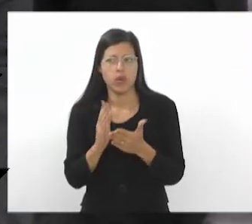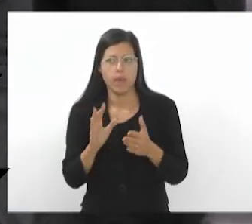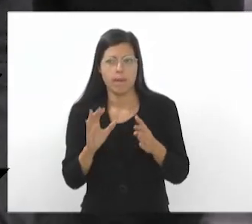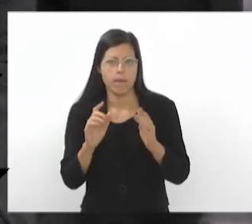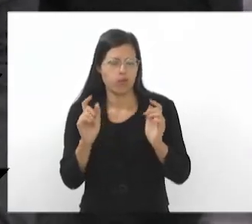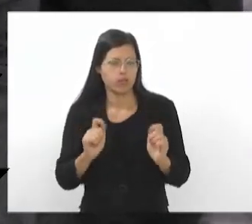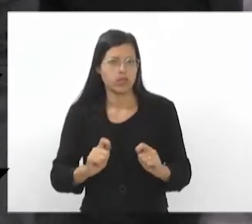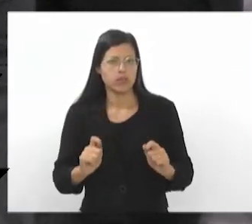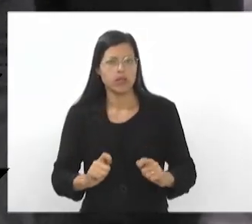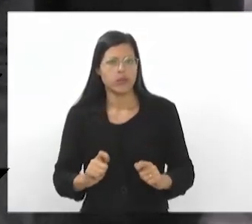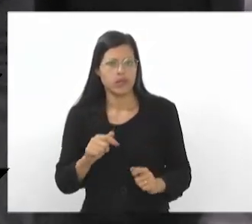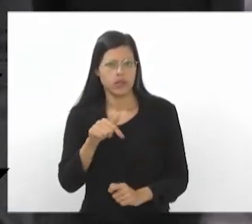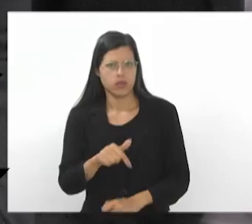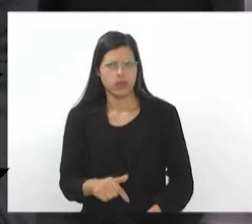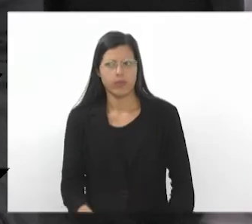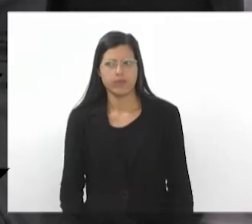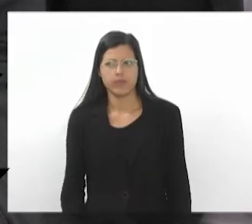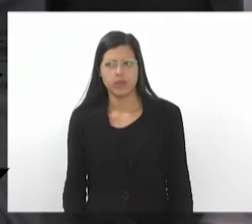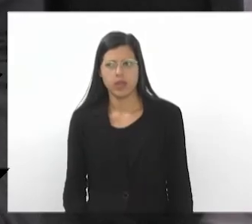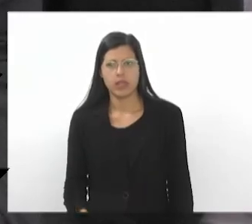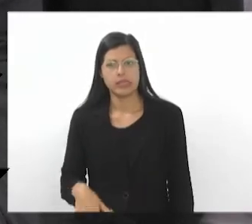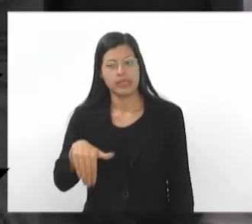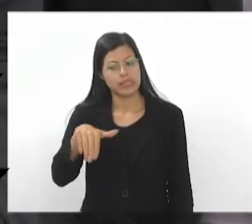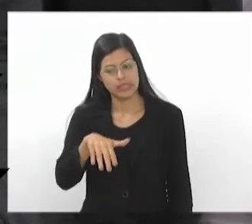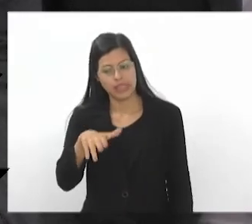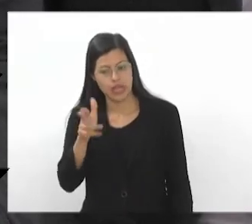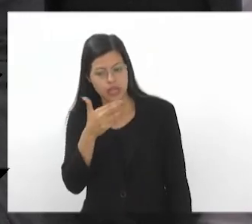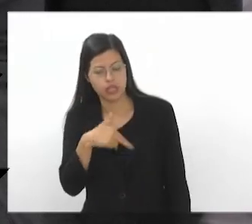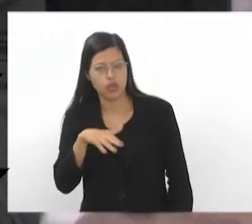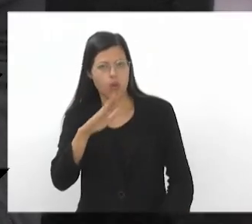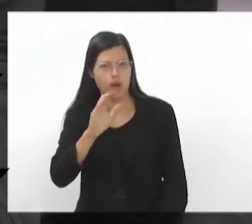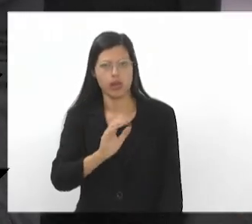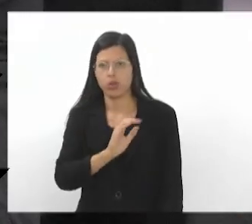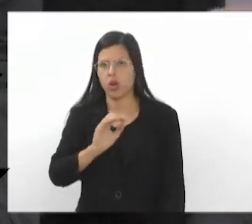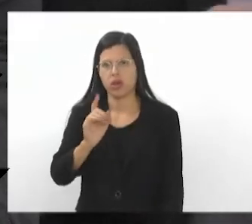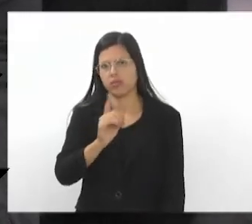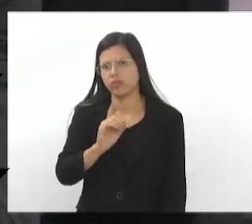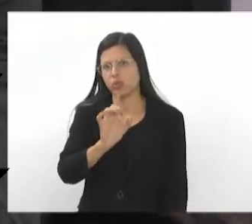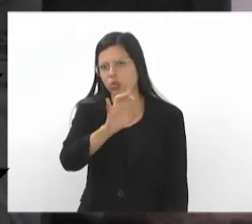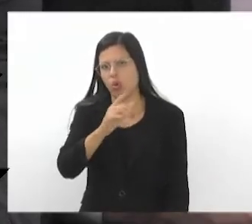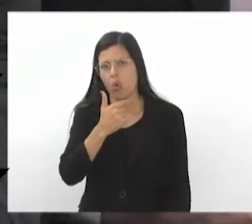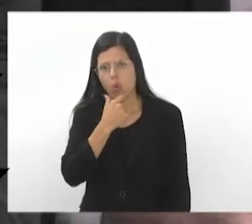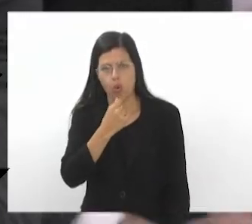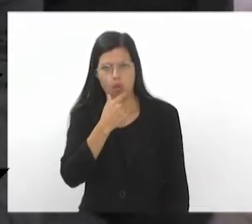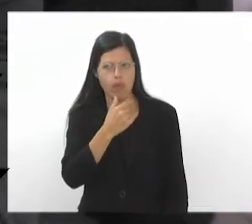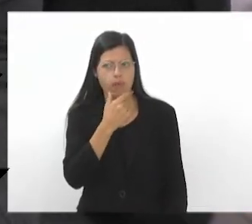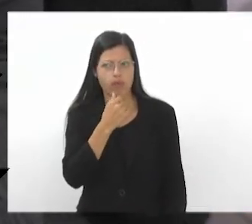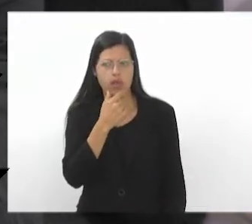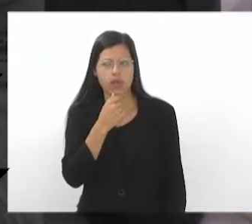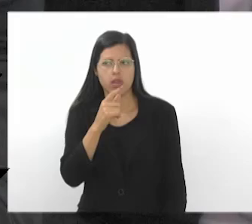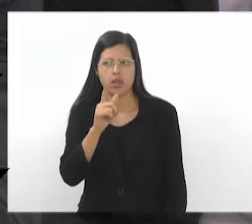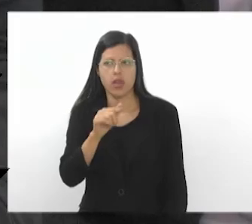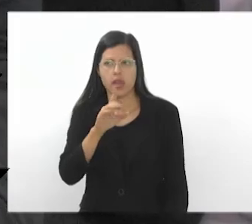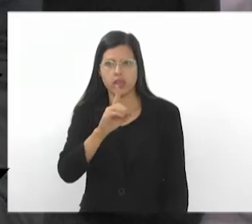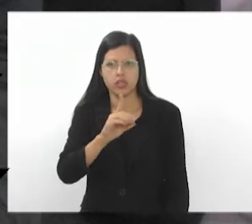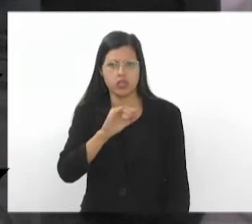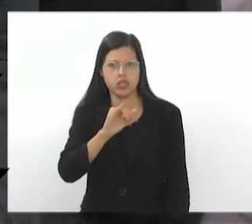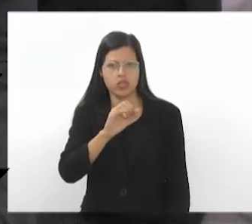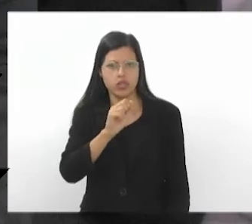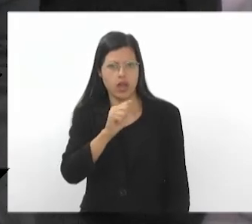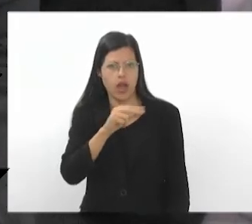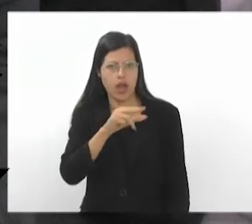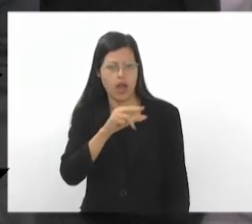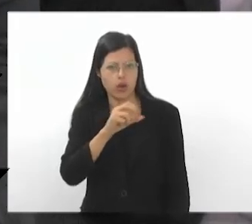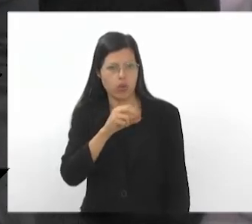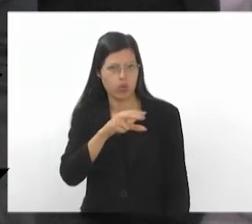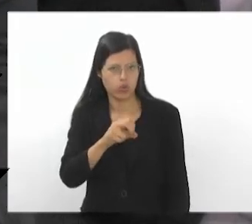essa vertente. Já na católica, não, é somente o diácono, que é o que acontece antes de haver, de fato,